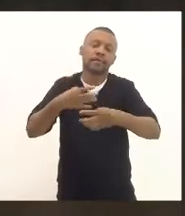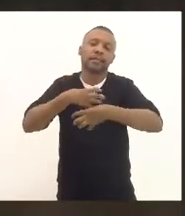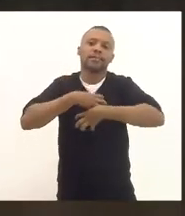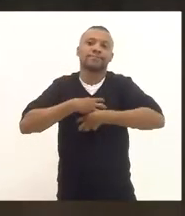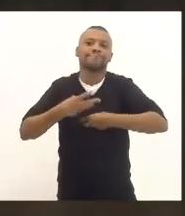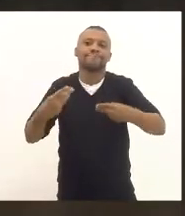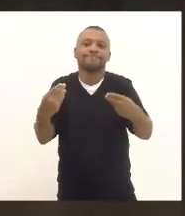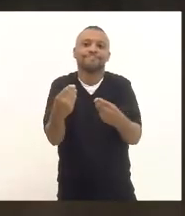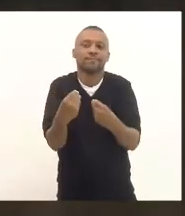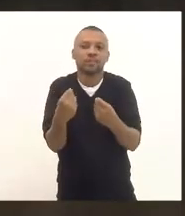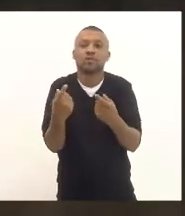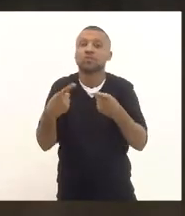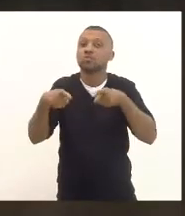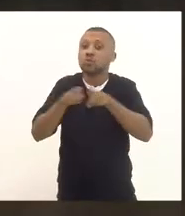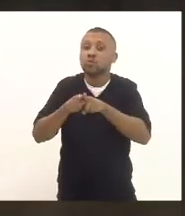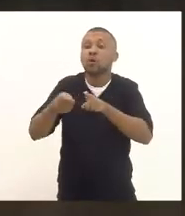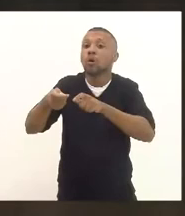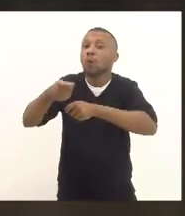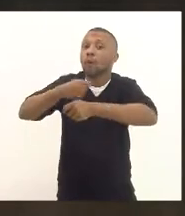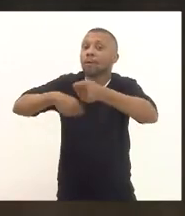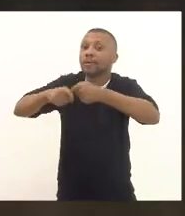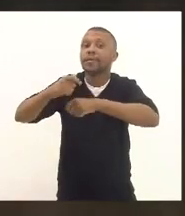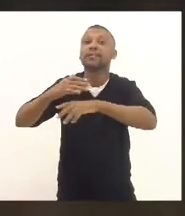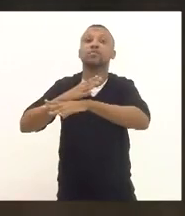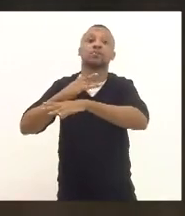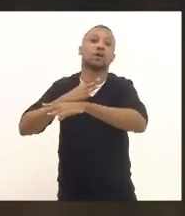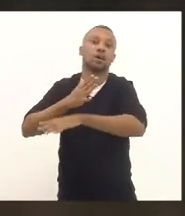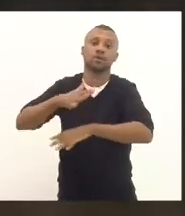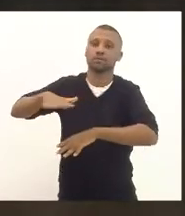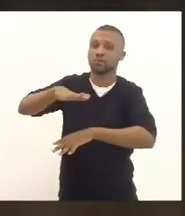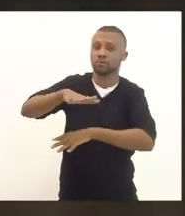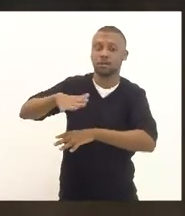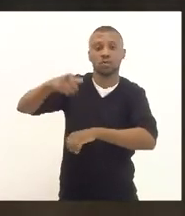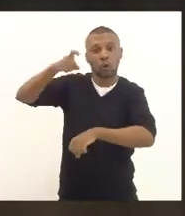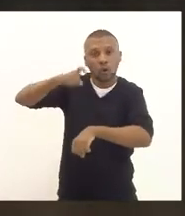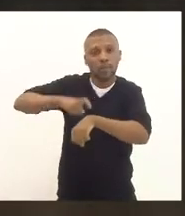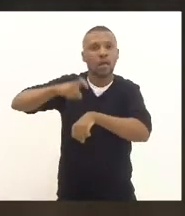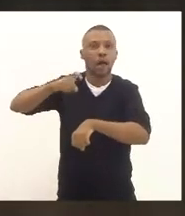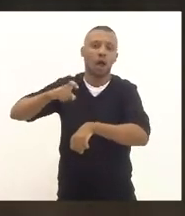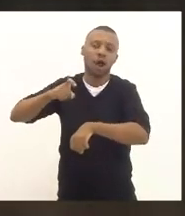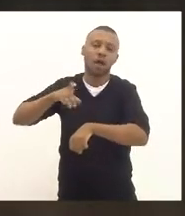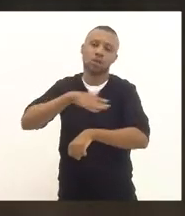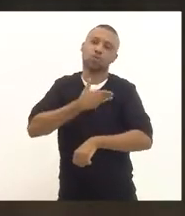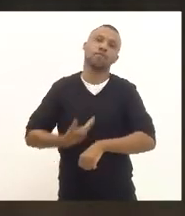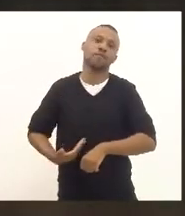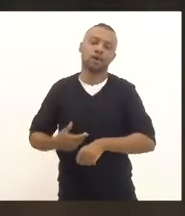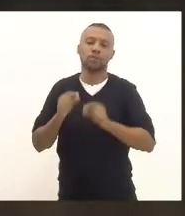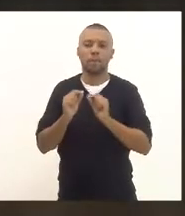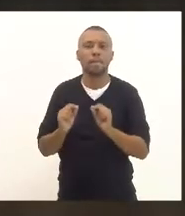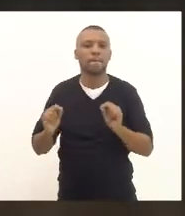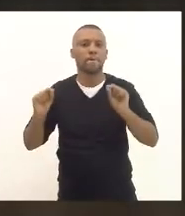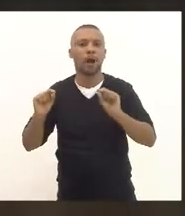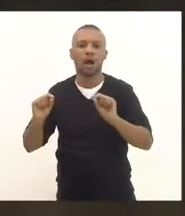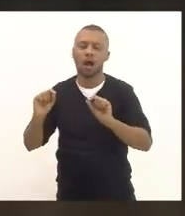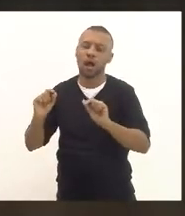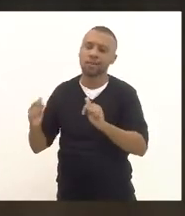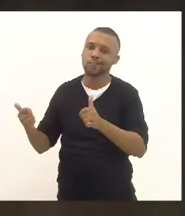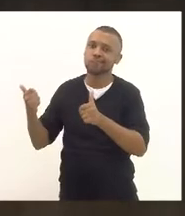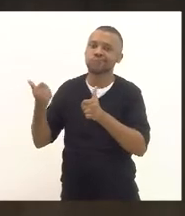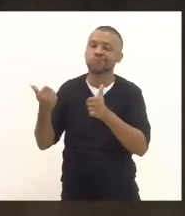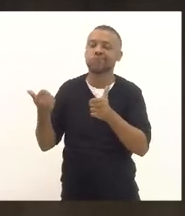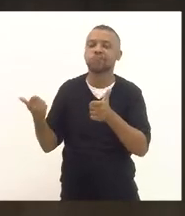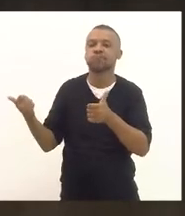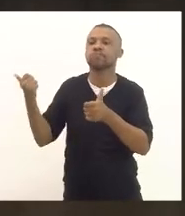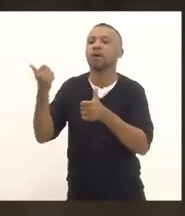com os Comerciantes do centro do Rio de Janeiro chegou a hora do Estado recompensar ou melhor